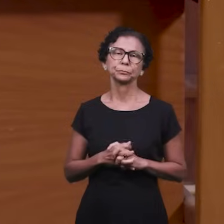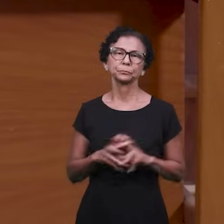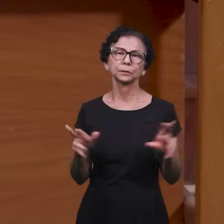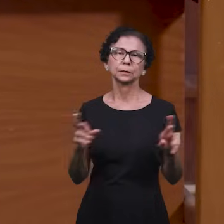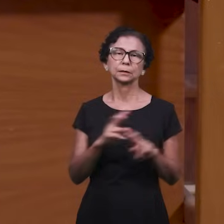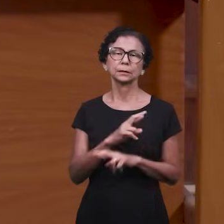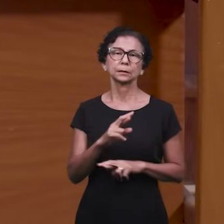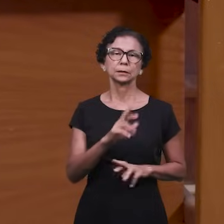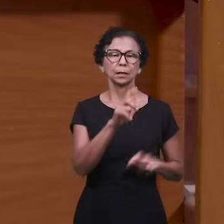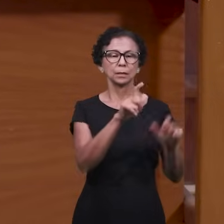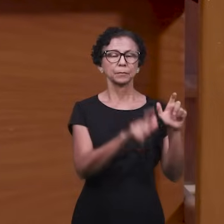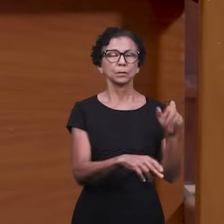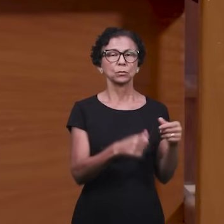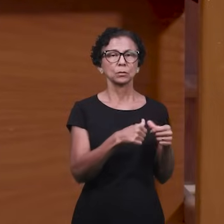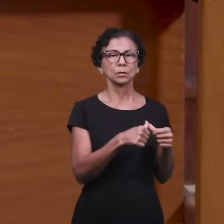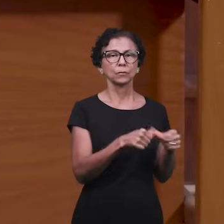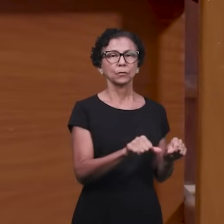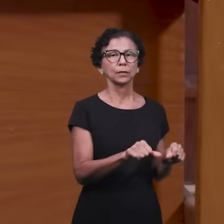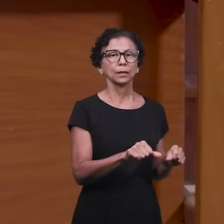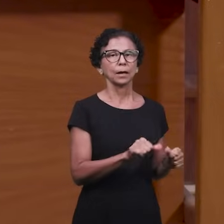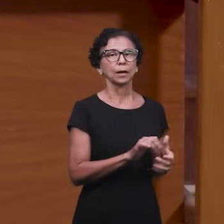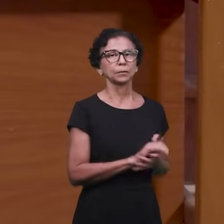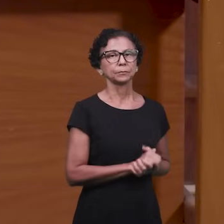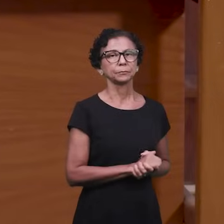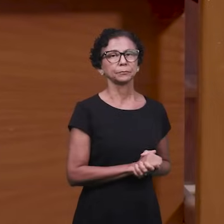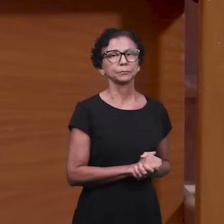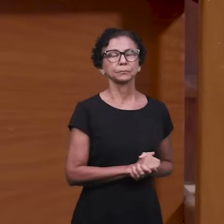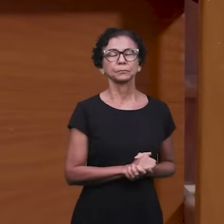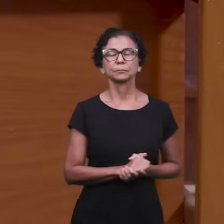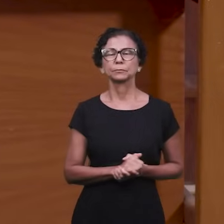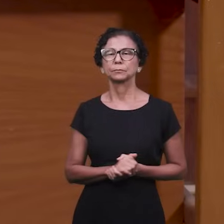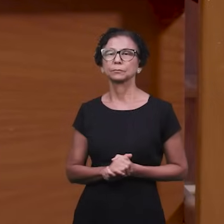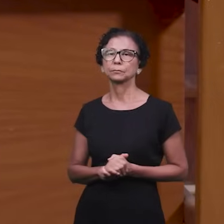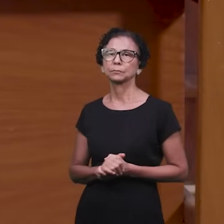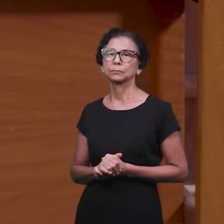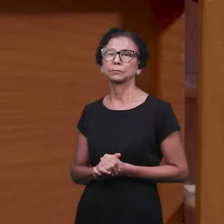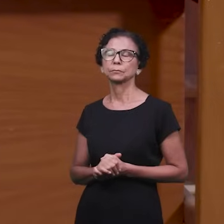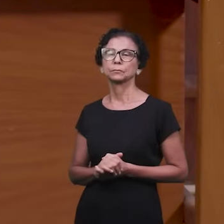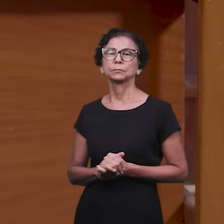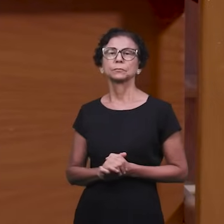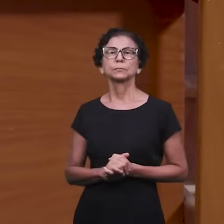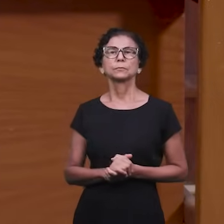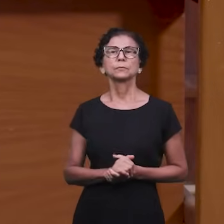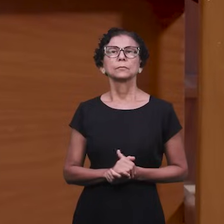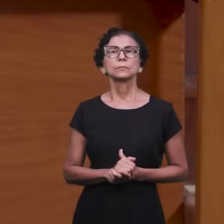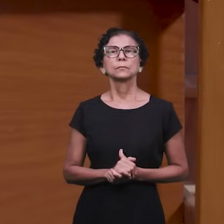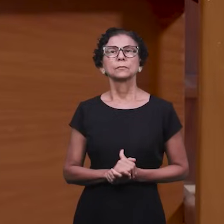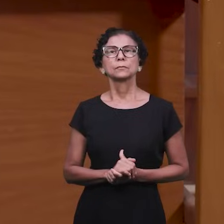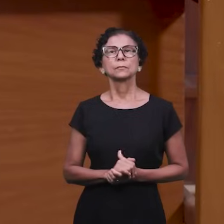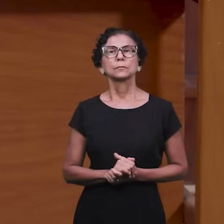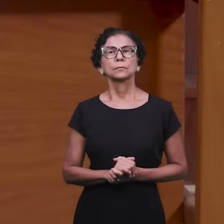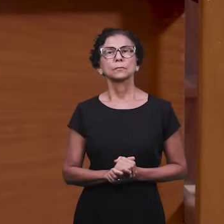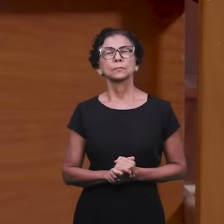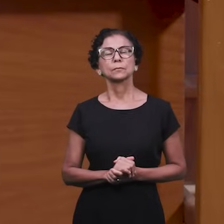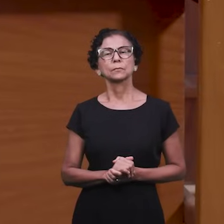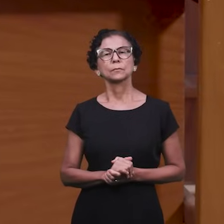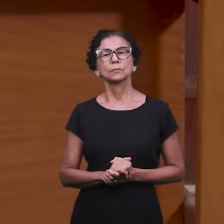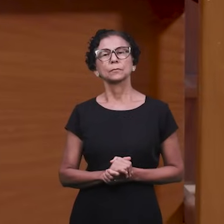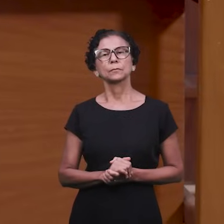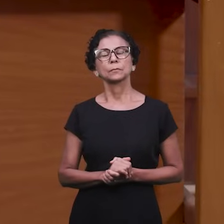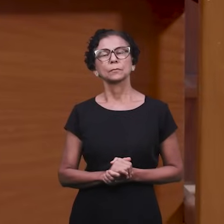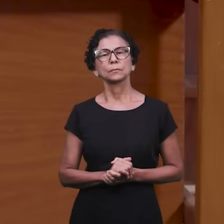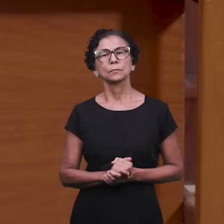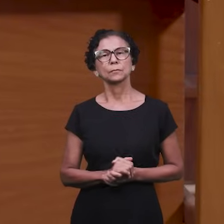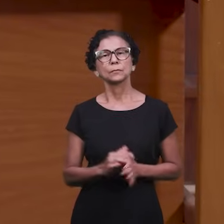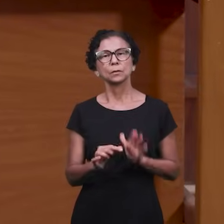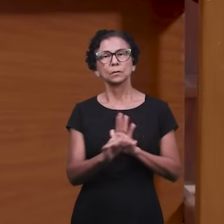mundo após o arrebatamento, trazendo os versículos que registram